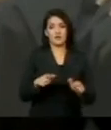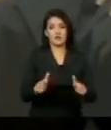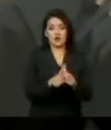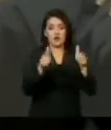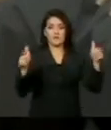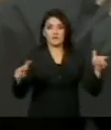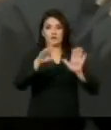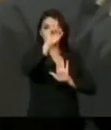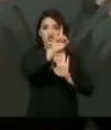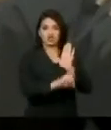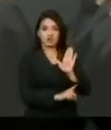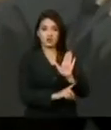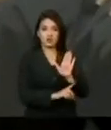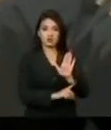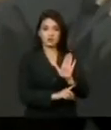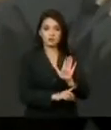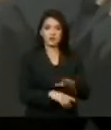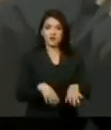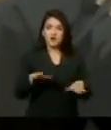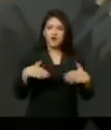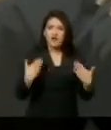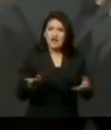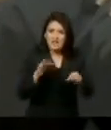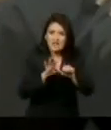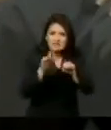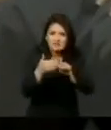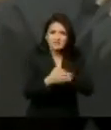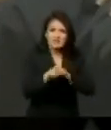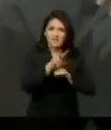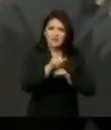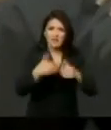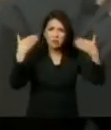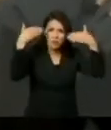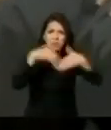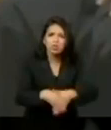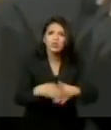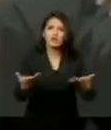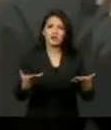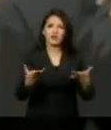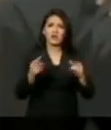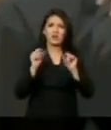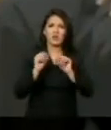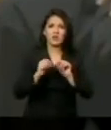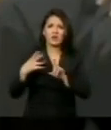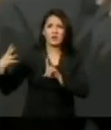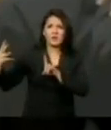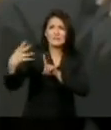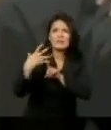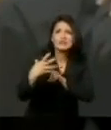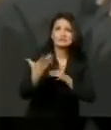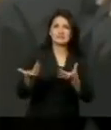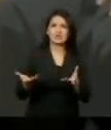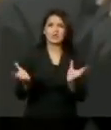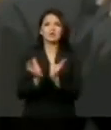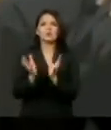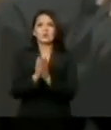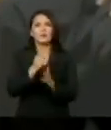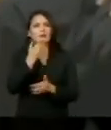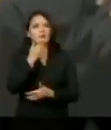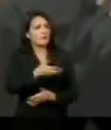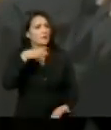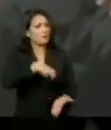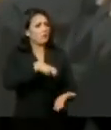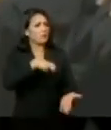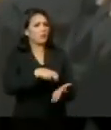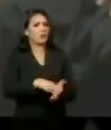a caso o supremo tribunal federal vai se render a um simbolismo pedestre da turma que pede punição quando é a sua